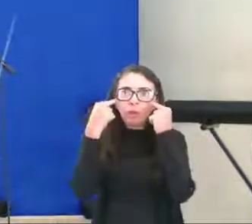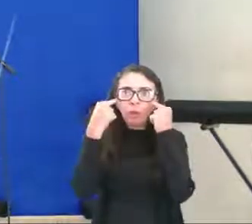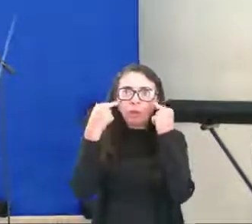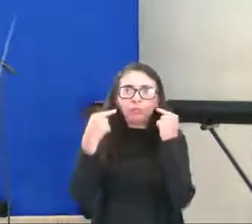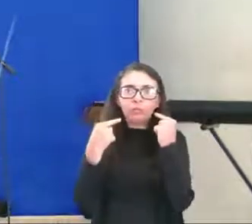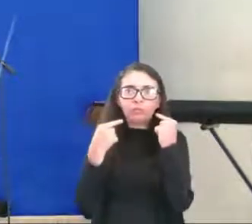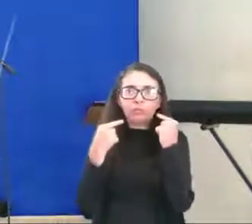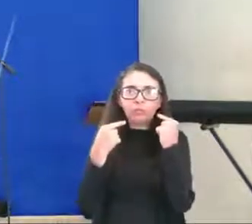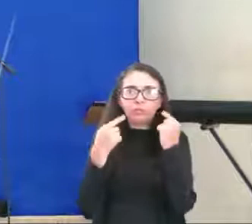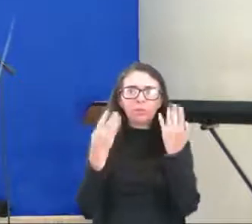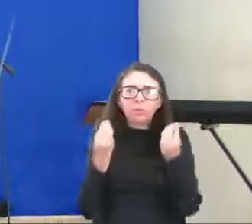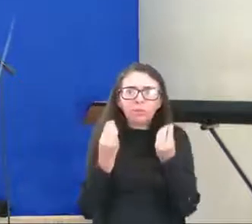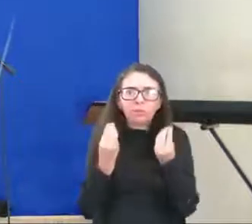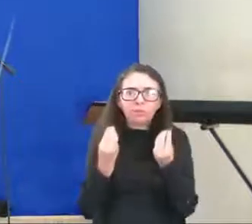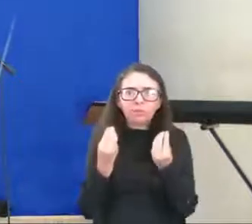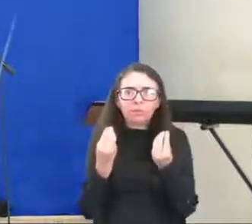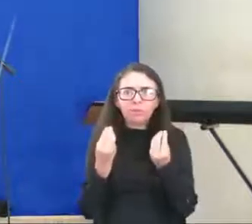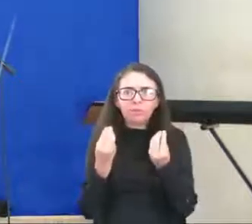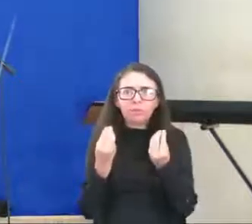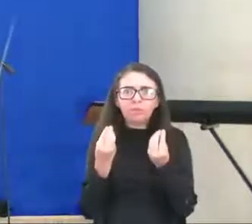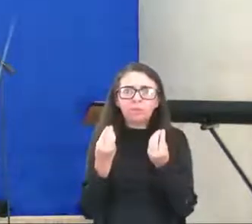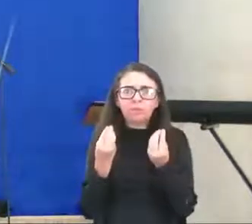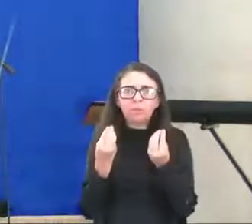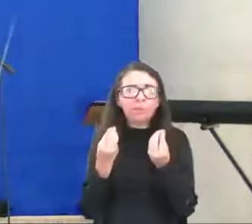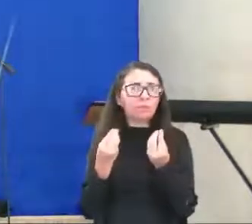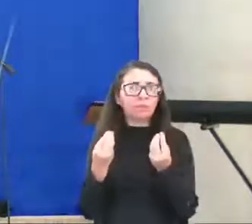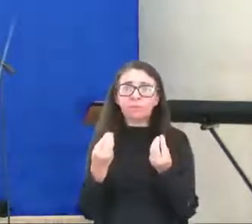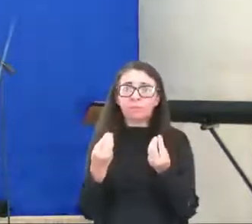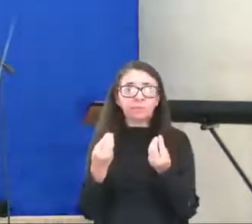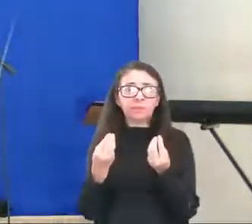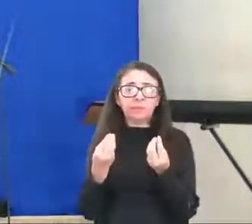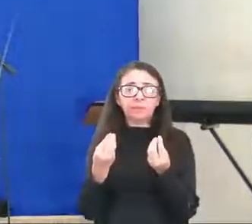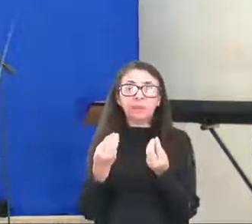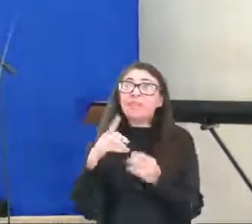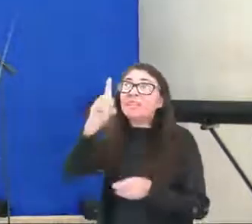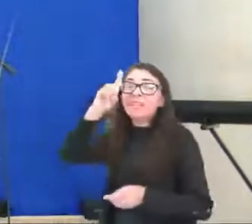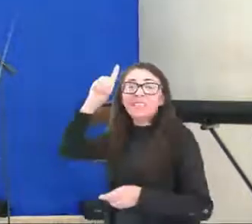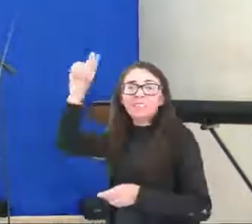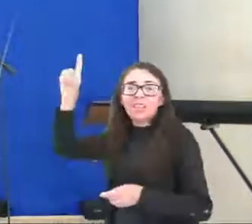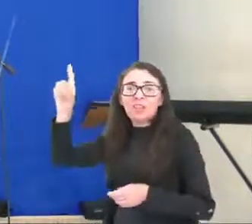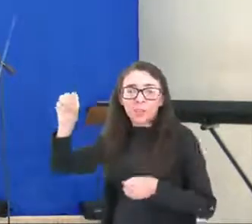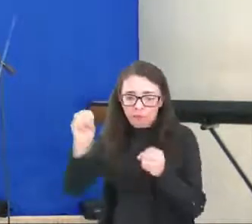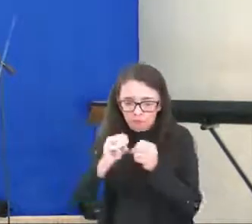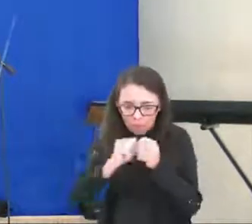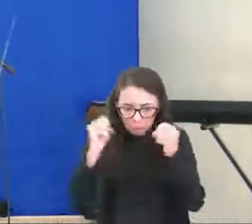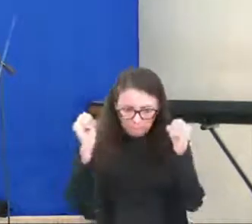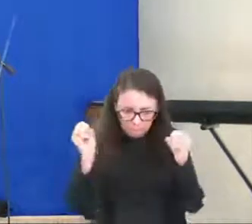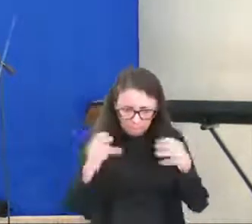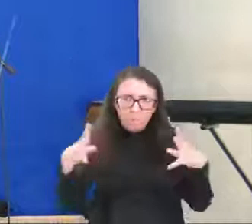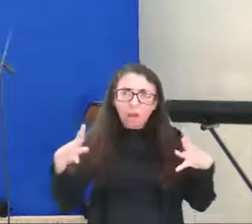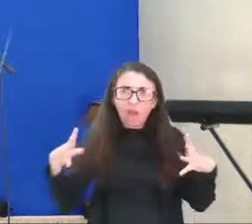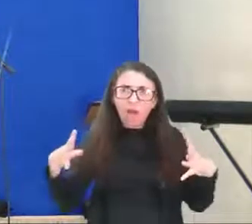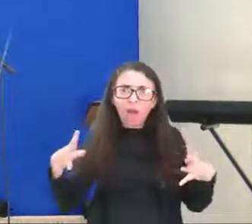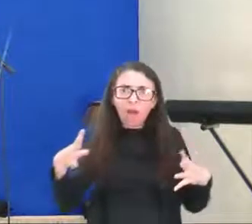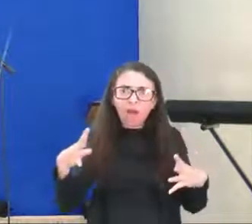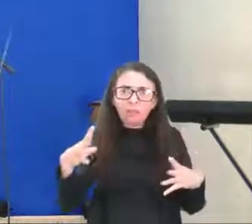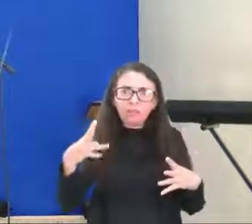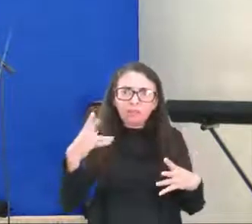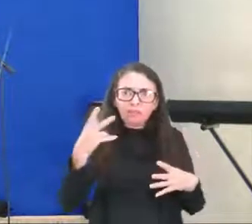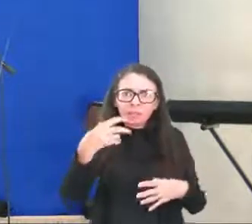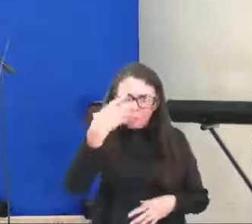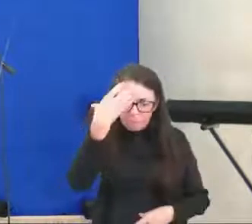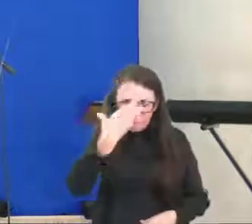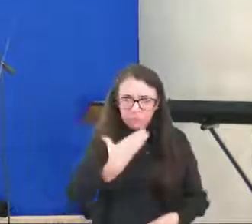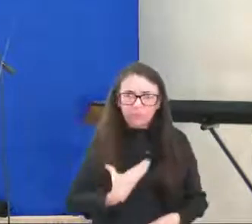que os membros são dados por Deus, distribuídos pelo Espírito Santo, capacitados nesse corpo, juntados nesse corpo,